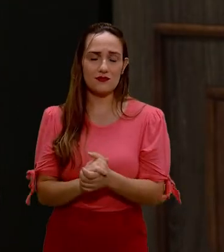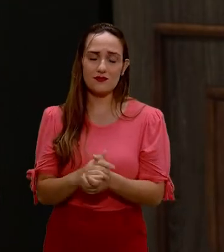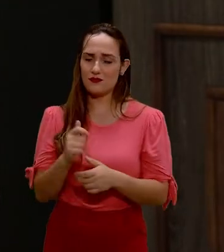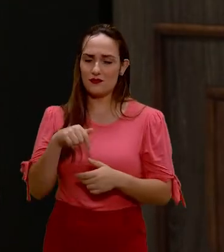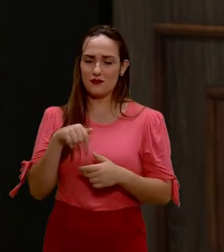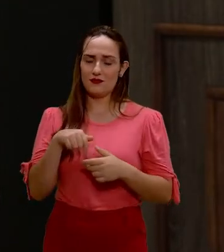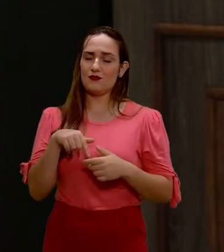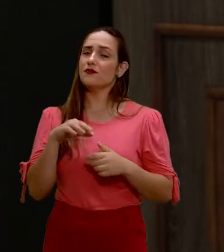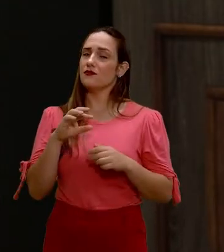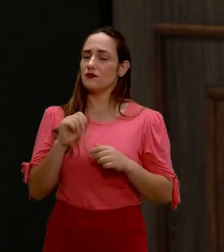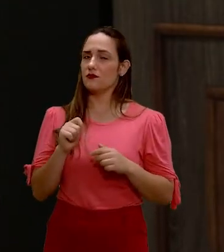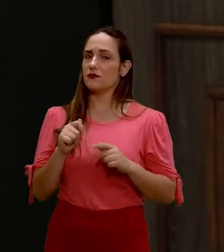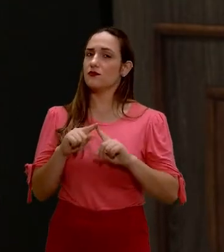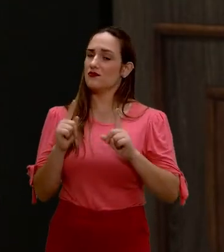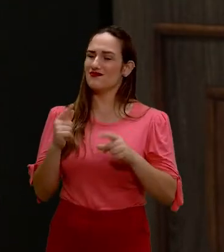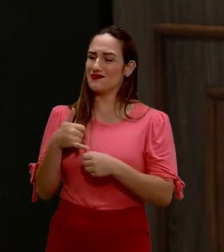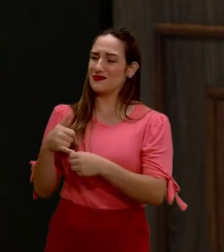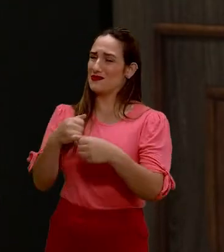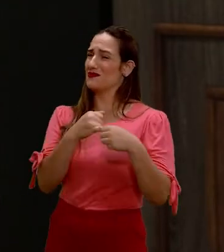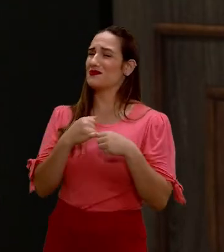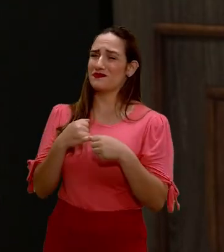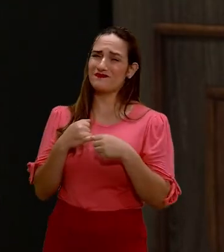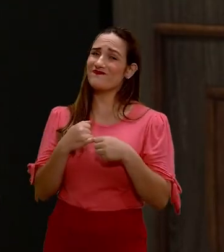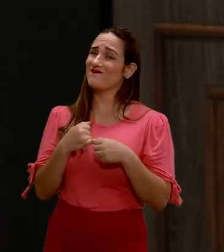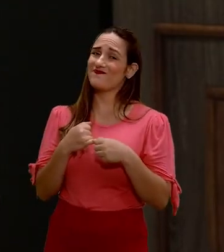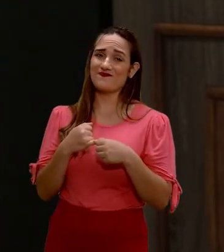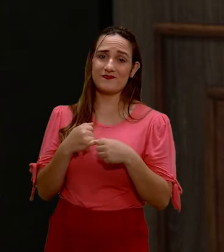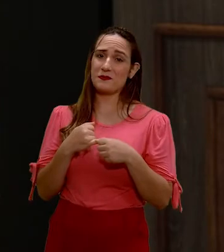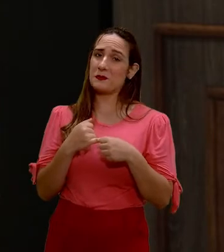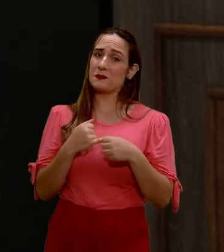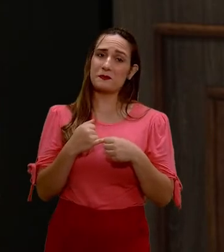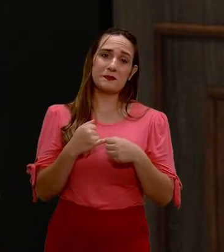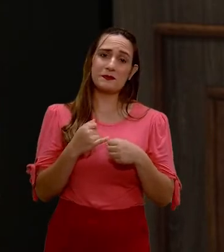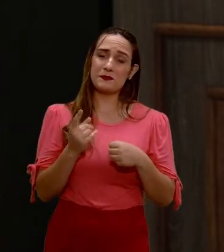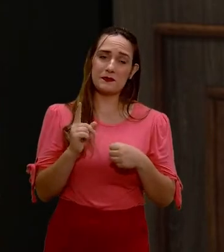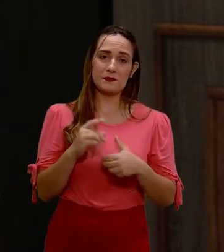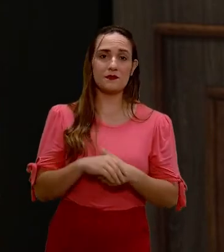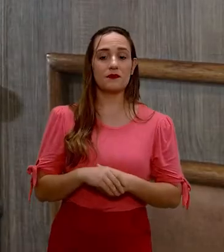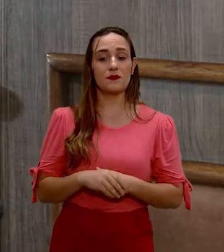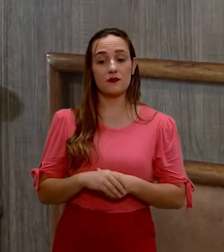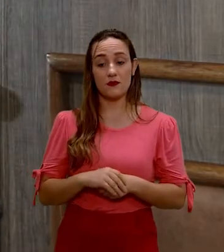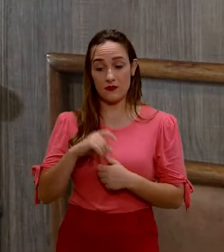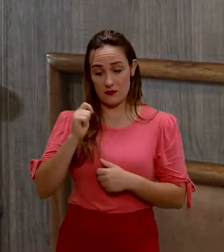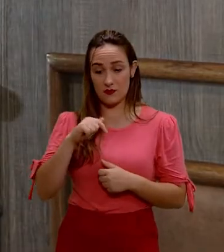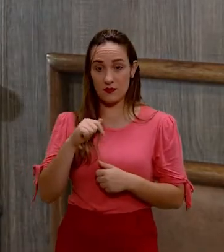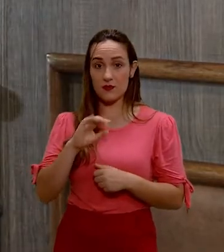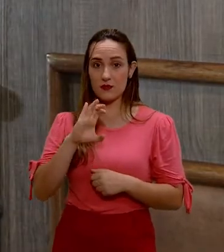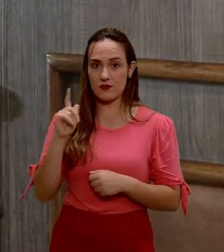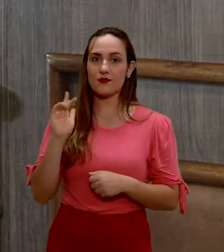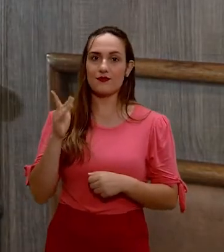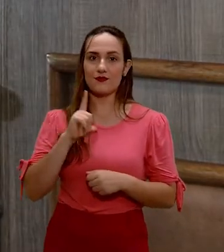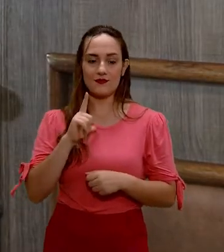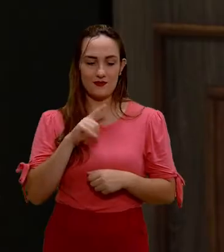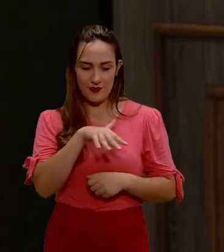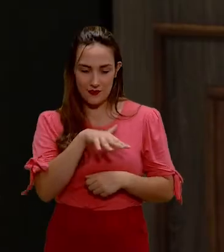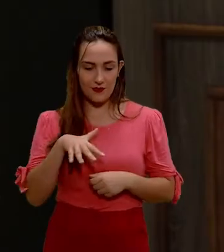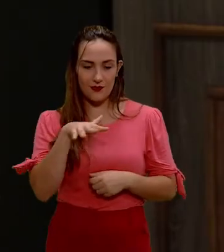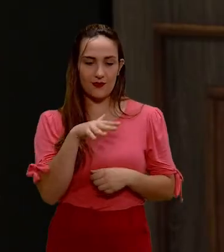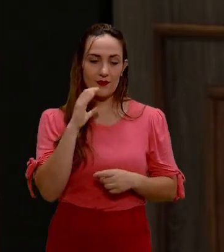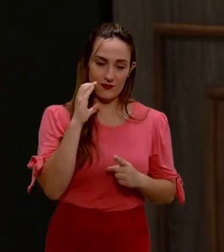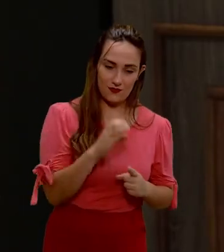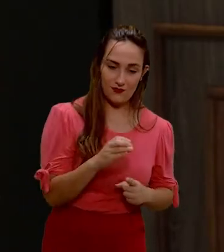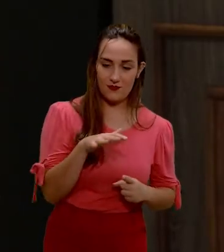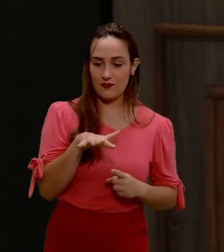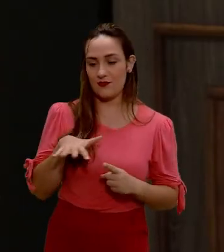entrância especial. Porque você já tem uma certa especialização. As varas já são especializadas para isso, para